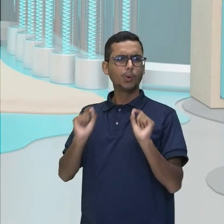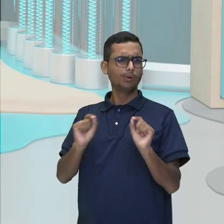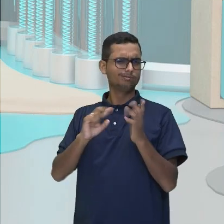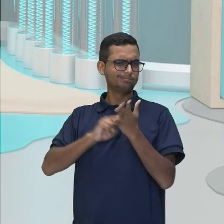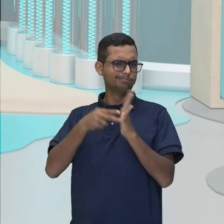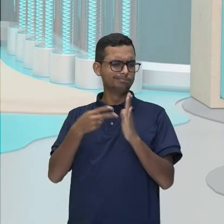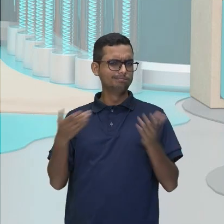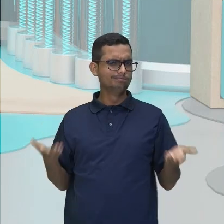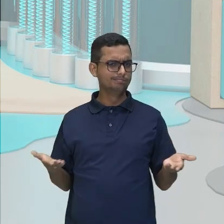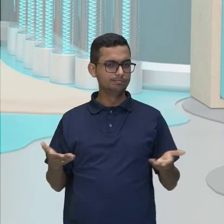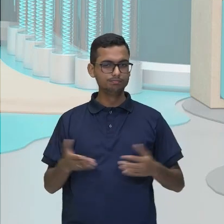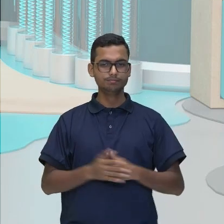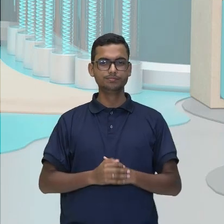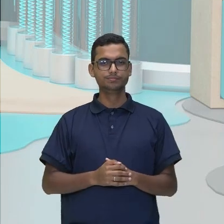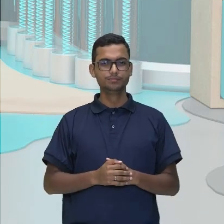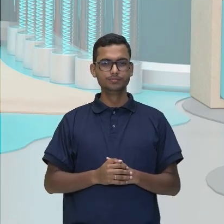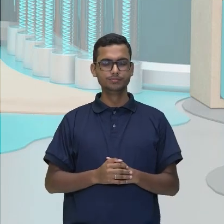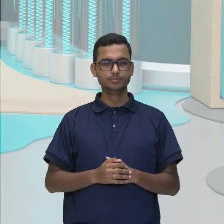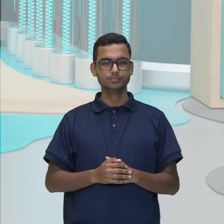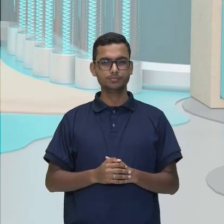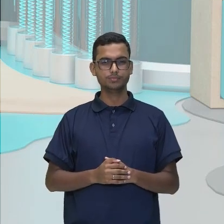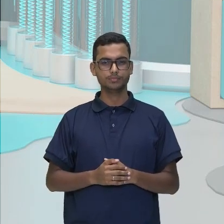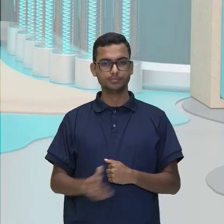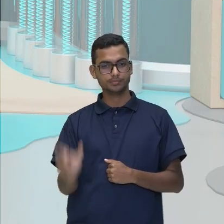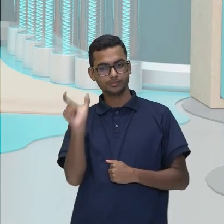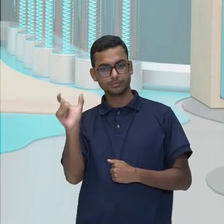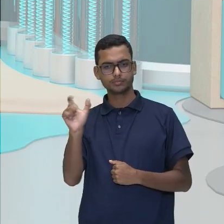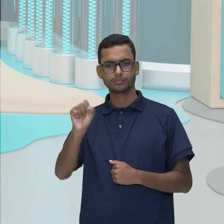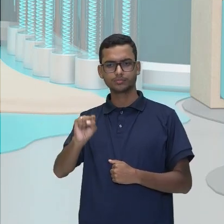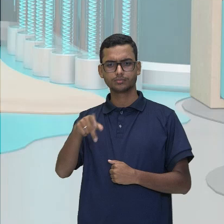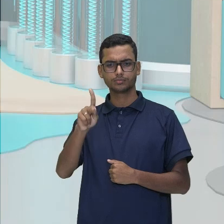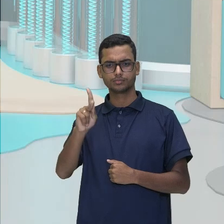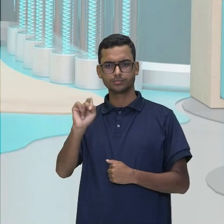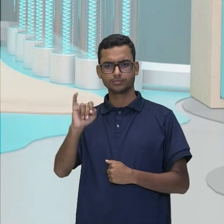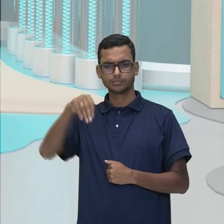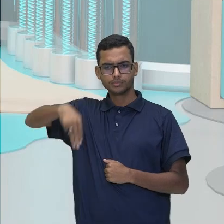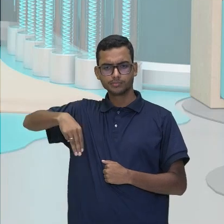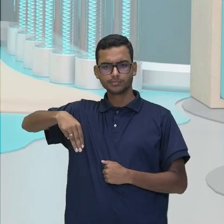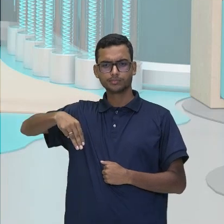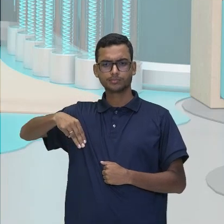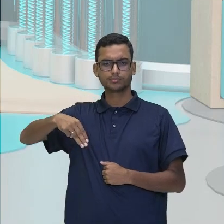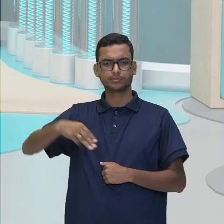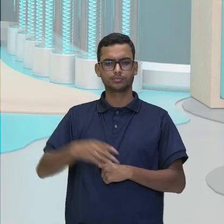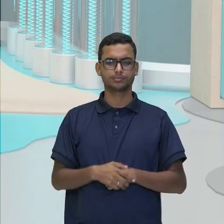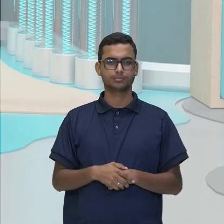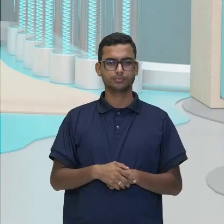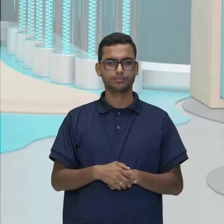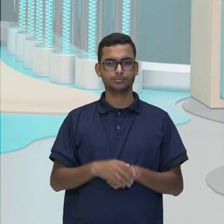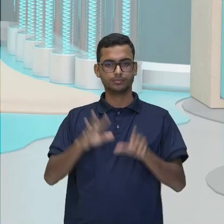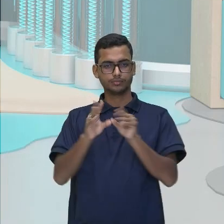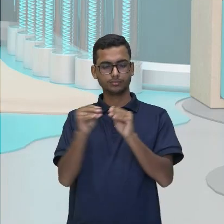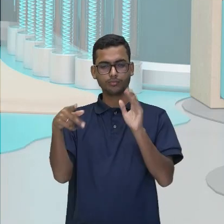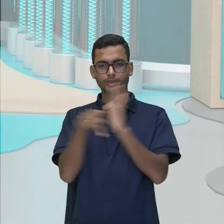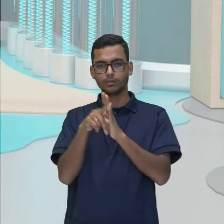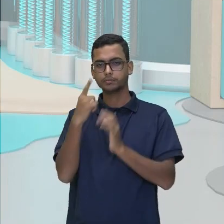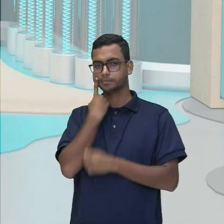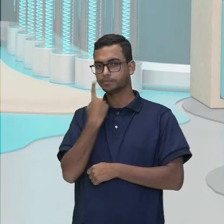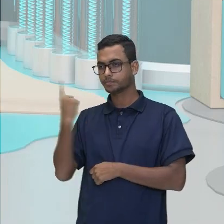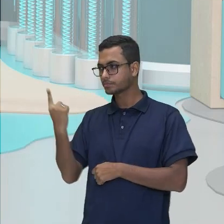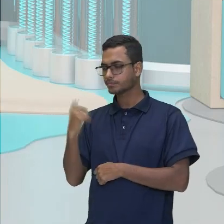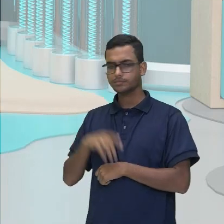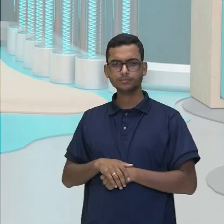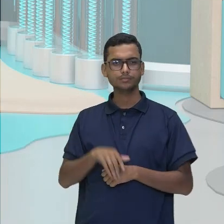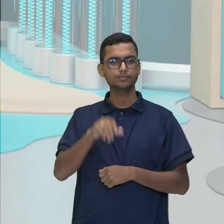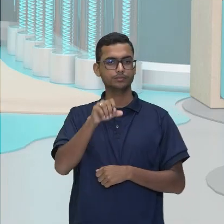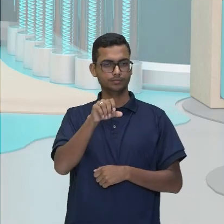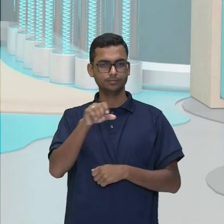acompanhar comigo. Então, a palavra skimming vem da palavra skim. O que significa o